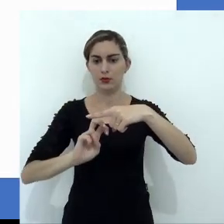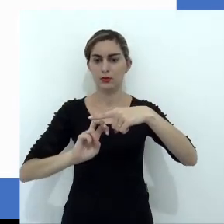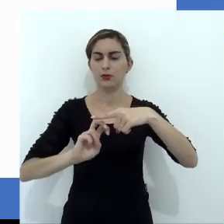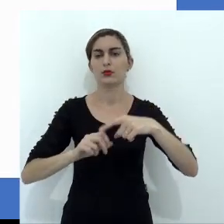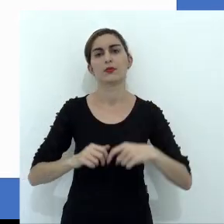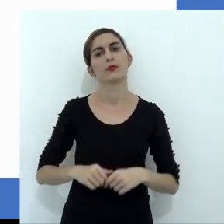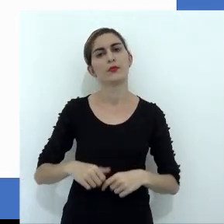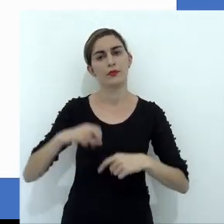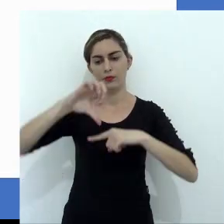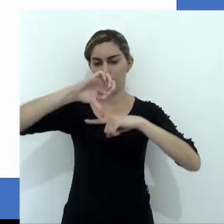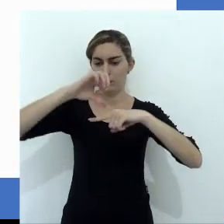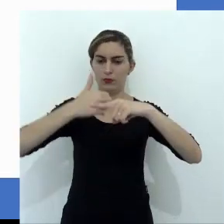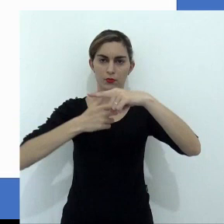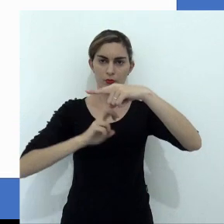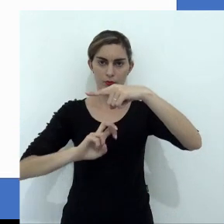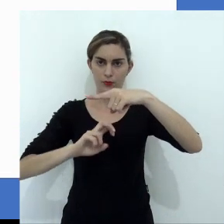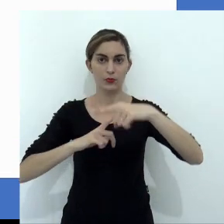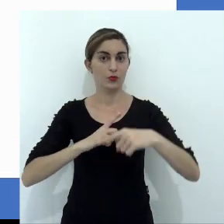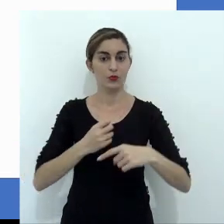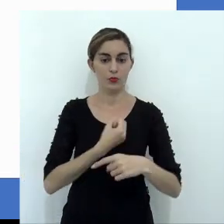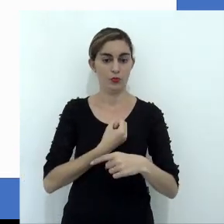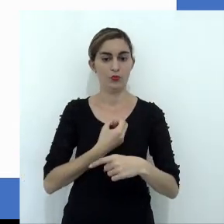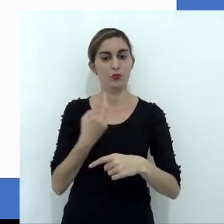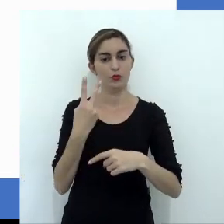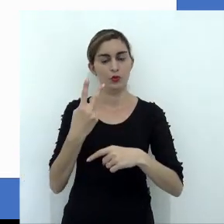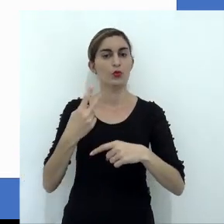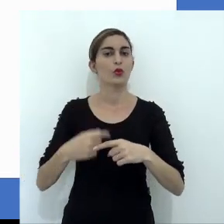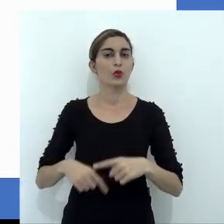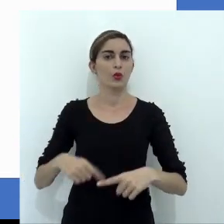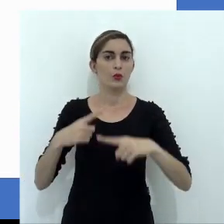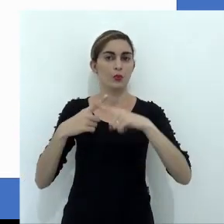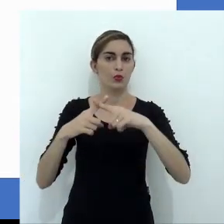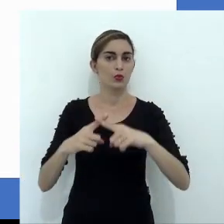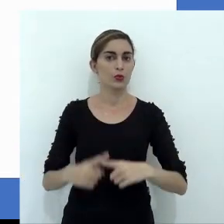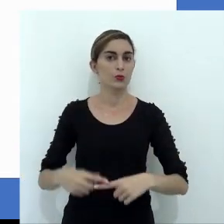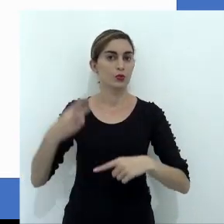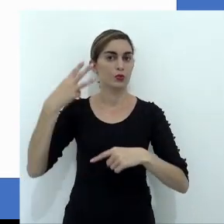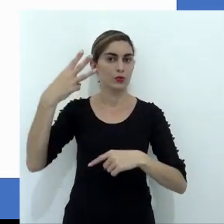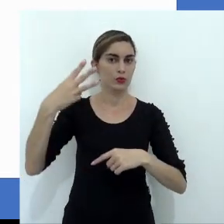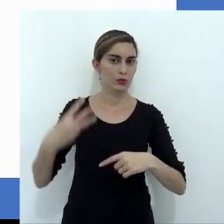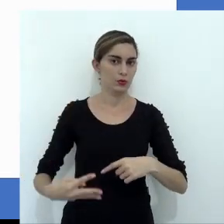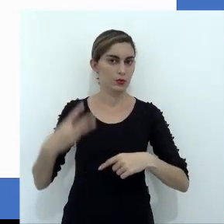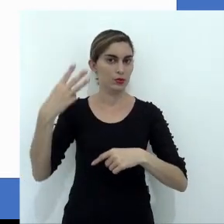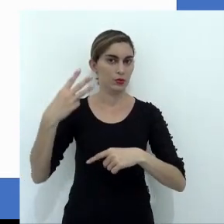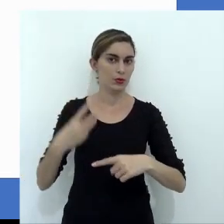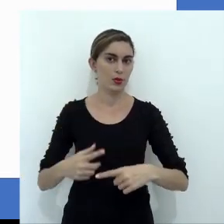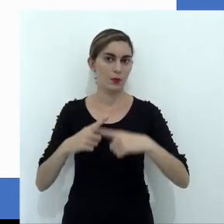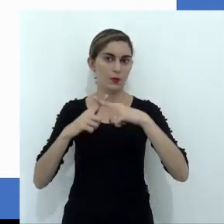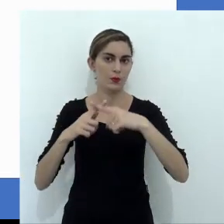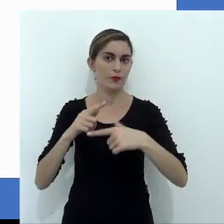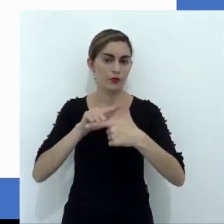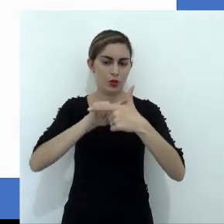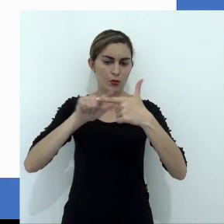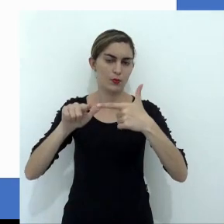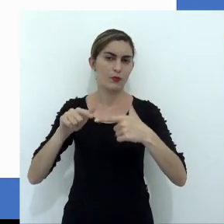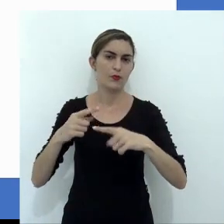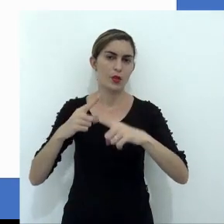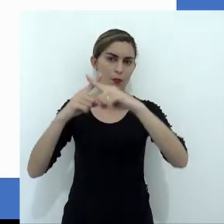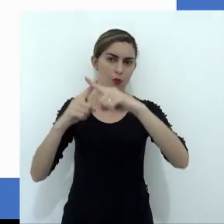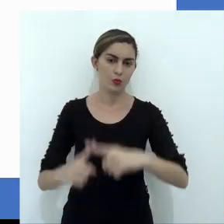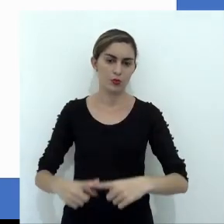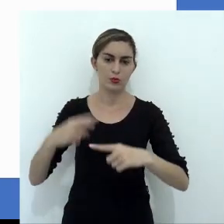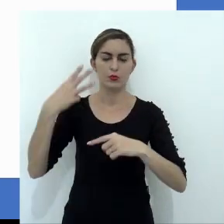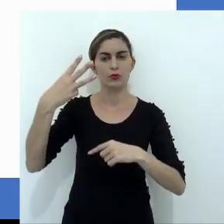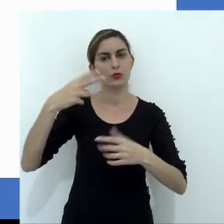9/15. Agora, os dois números que a gente tem são múltiplos de 3. Isso mesmo, múltiplos de 3. O que significa